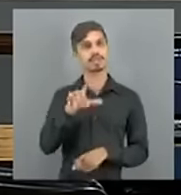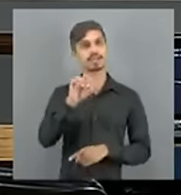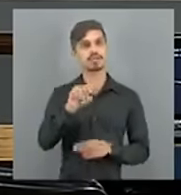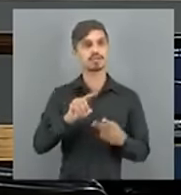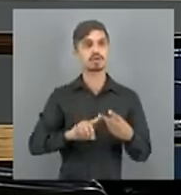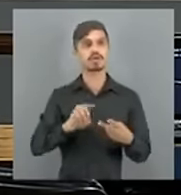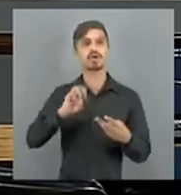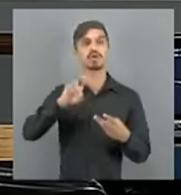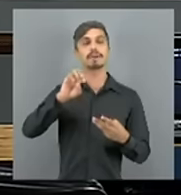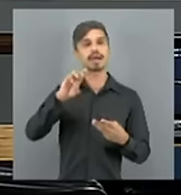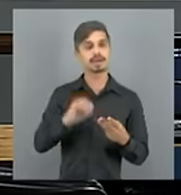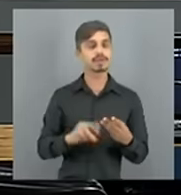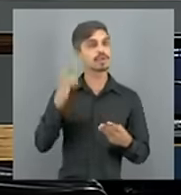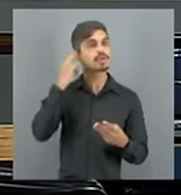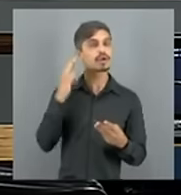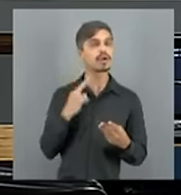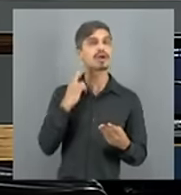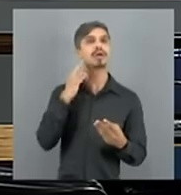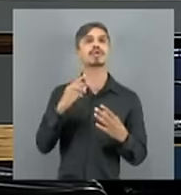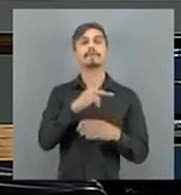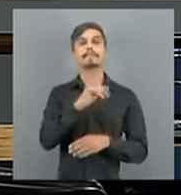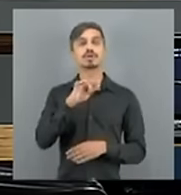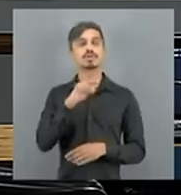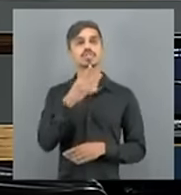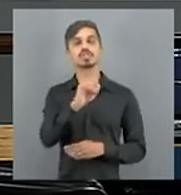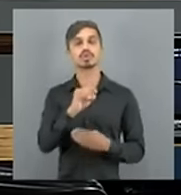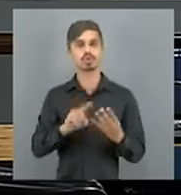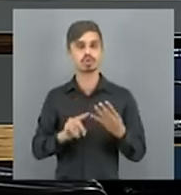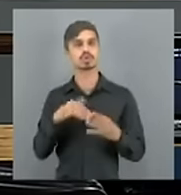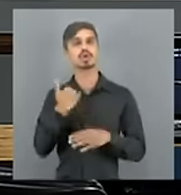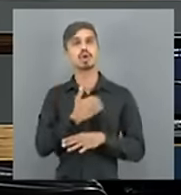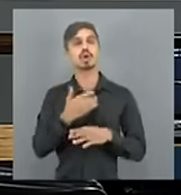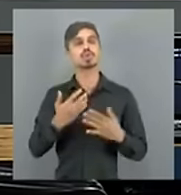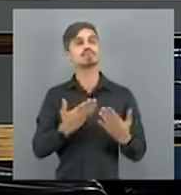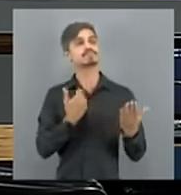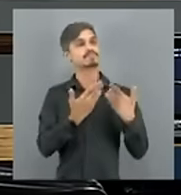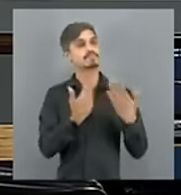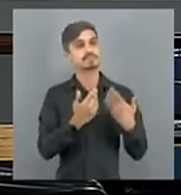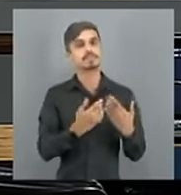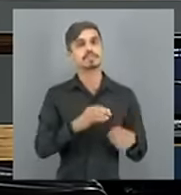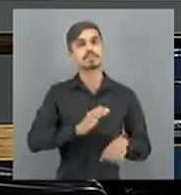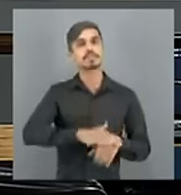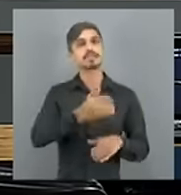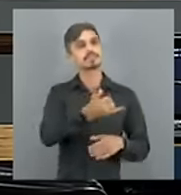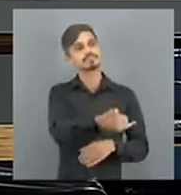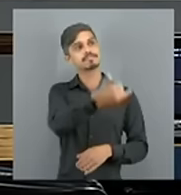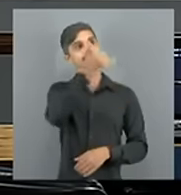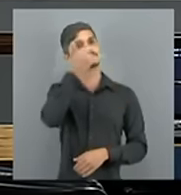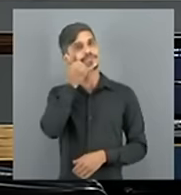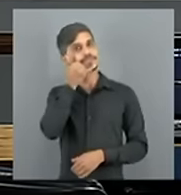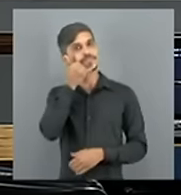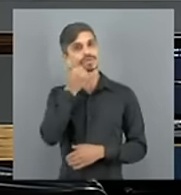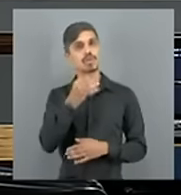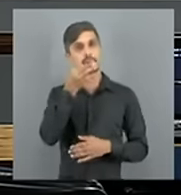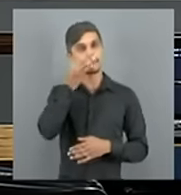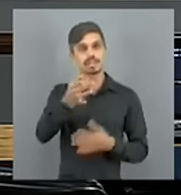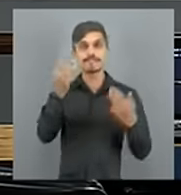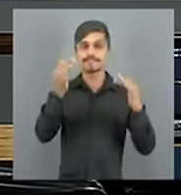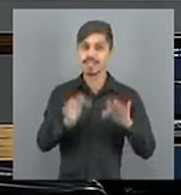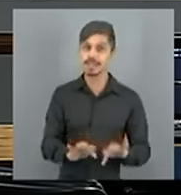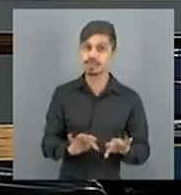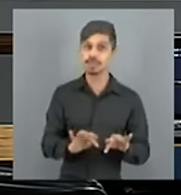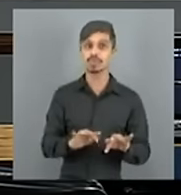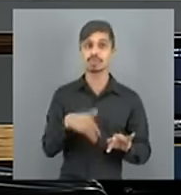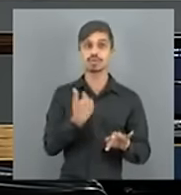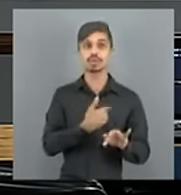Romário, como Portinho, estamos à disposição para daqui a pouco você nos dar um telefonema sobre a posição final que